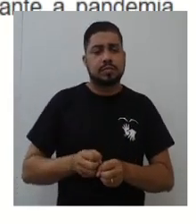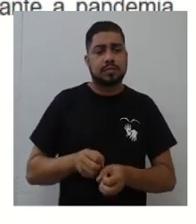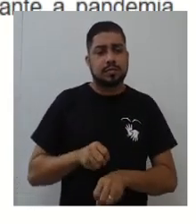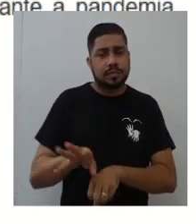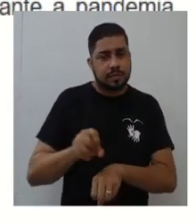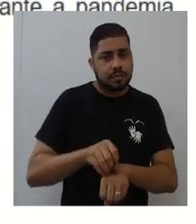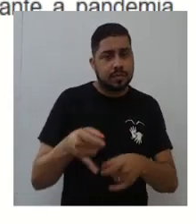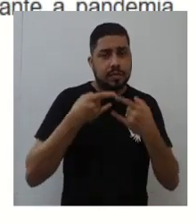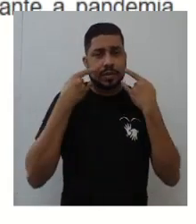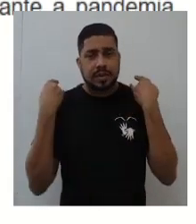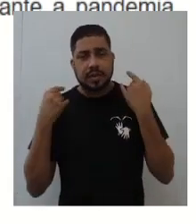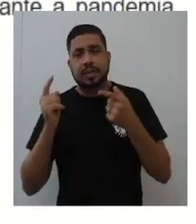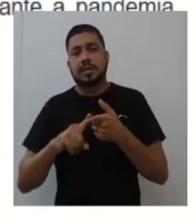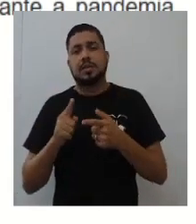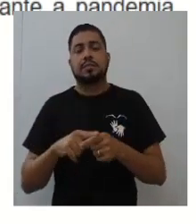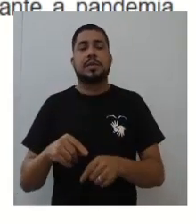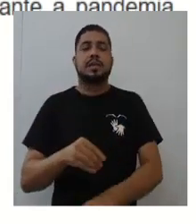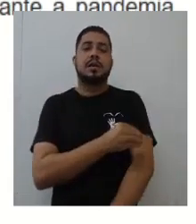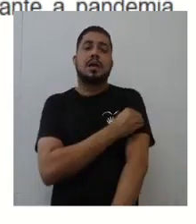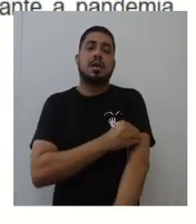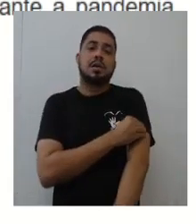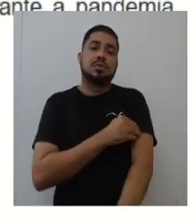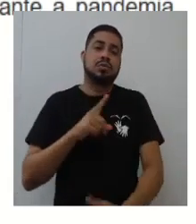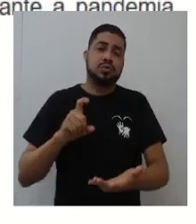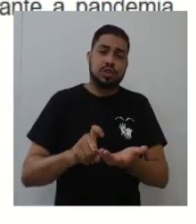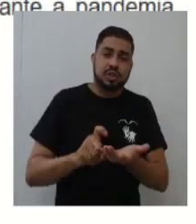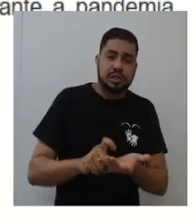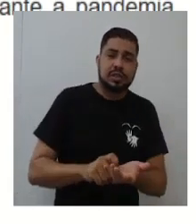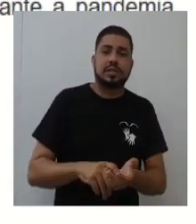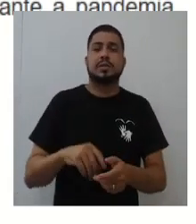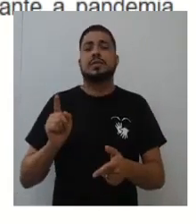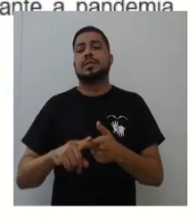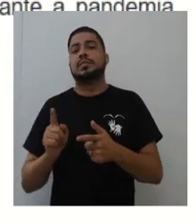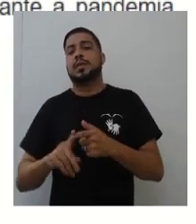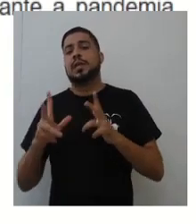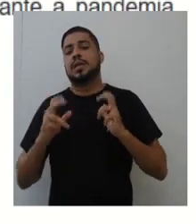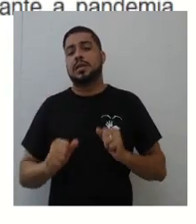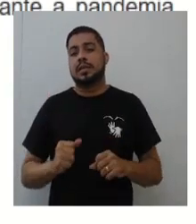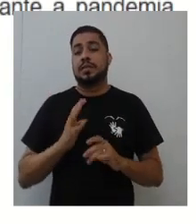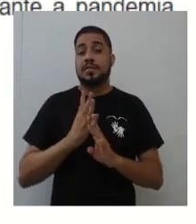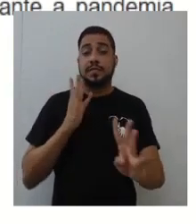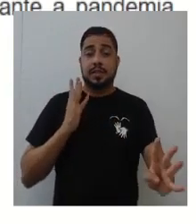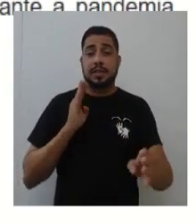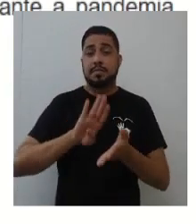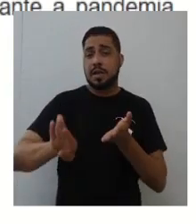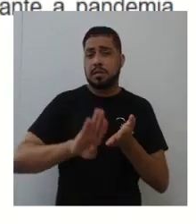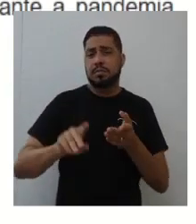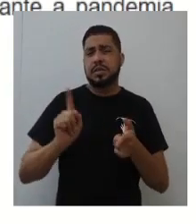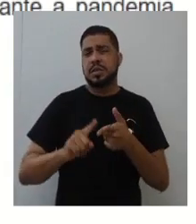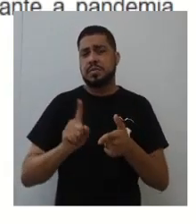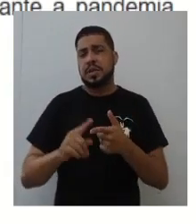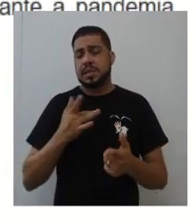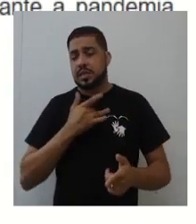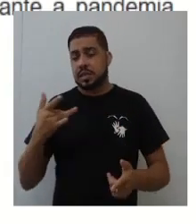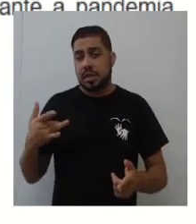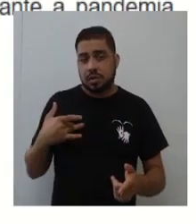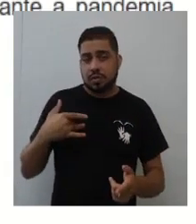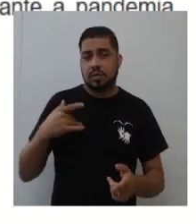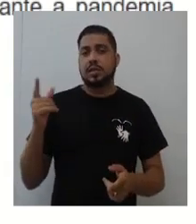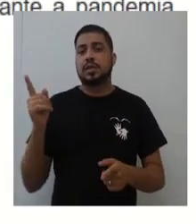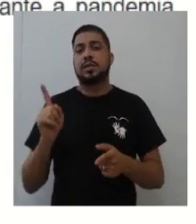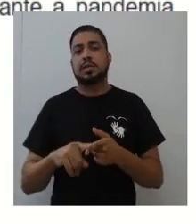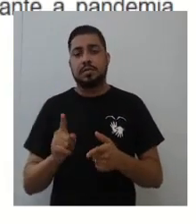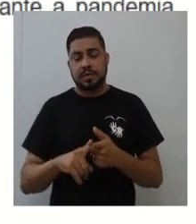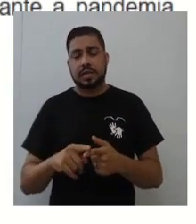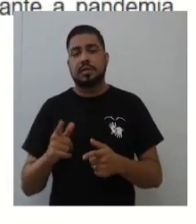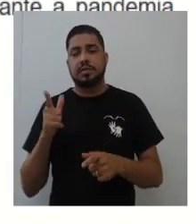álcool em gel nas filas das agências bancárias e higienização de unidades de saúde, também estão sendo tomadas durante a